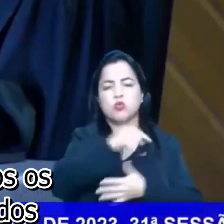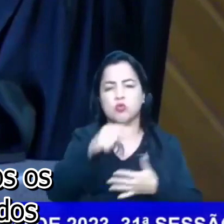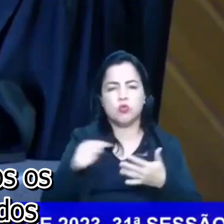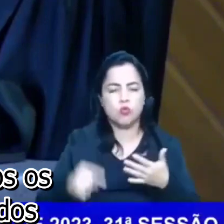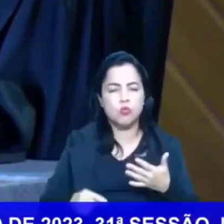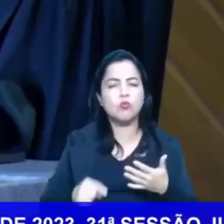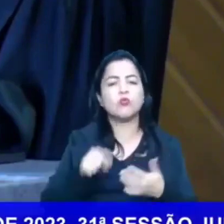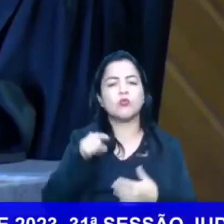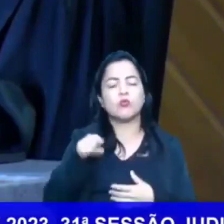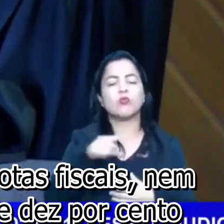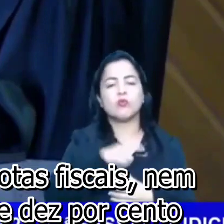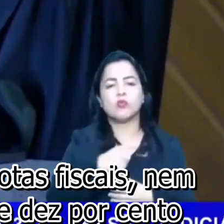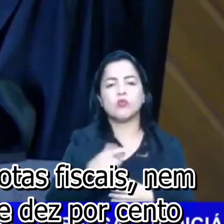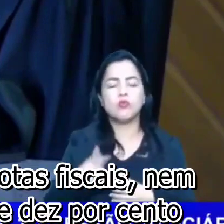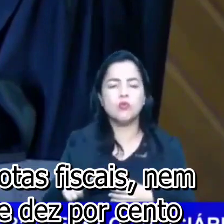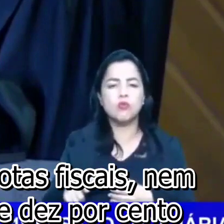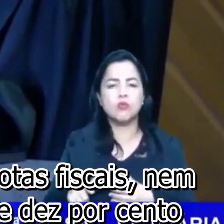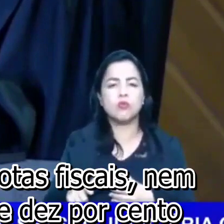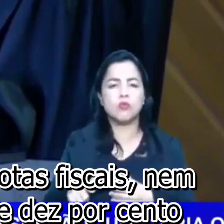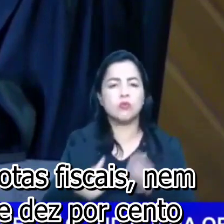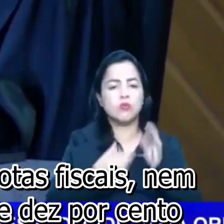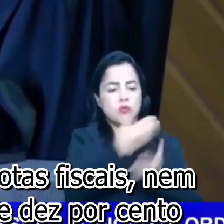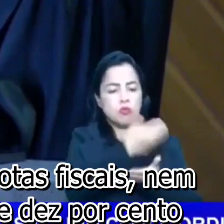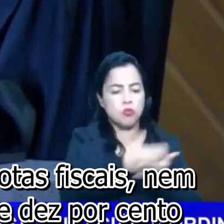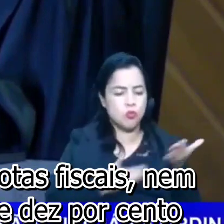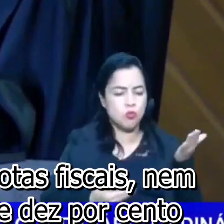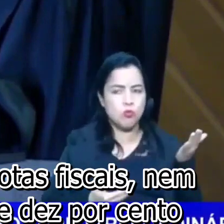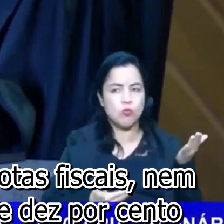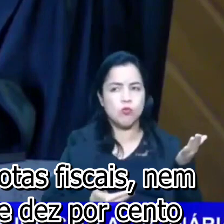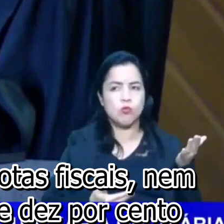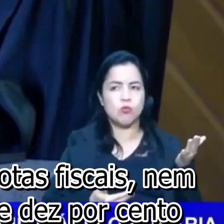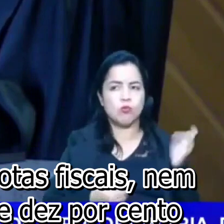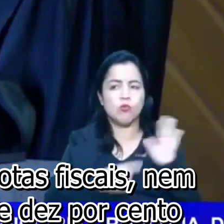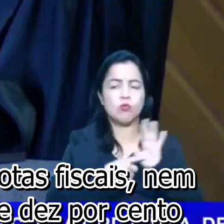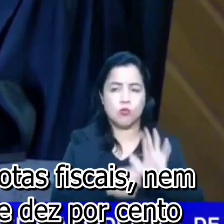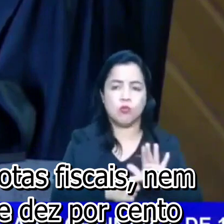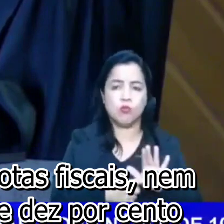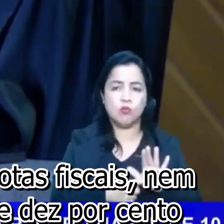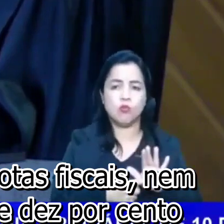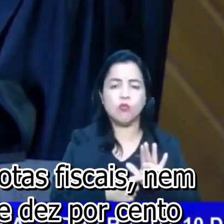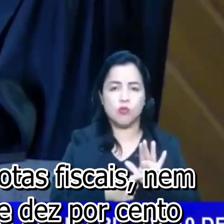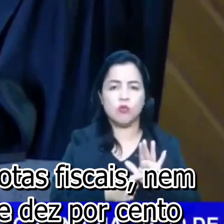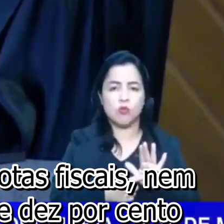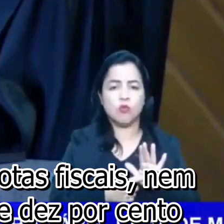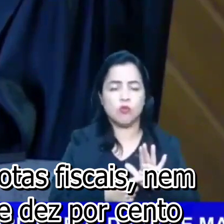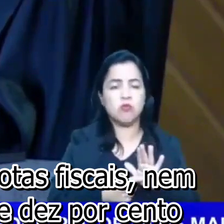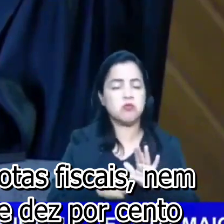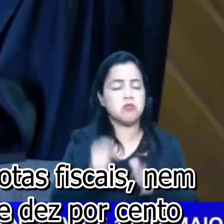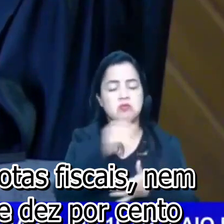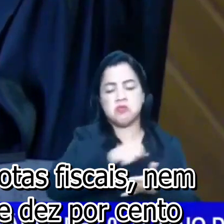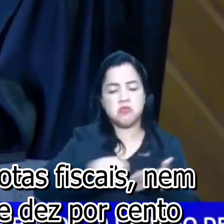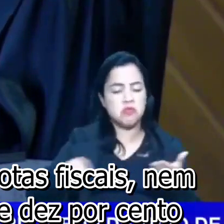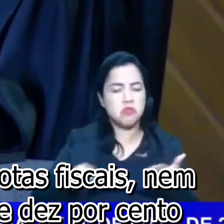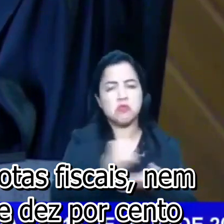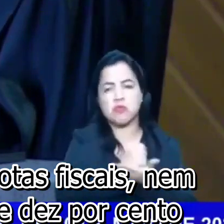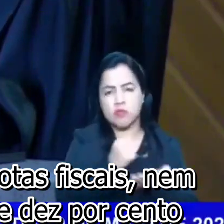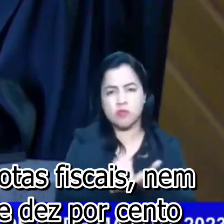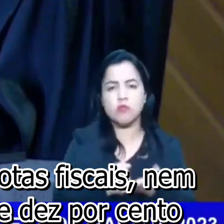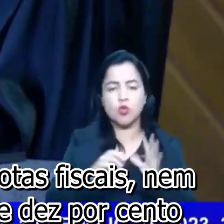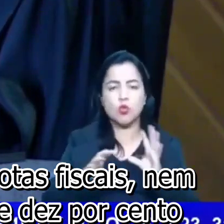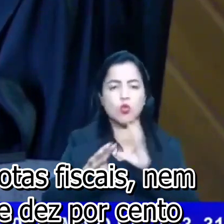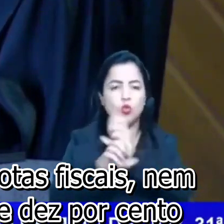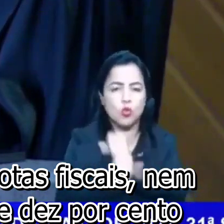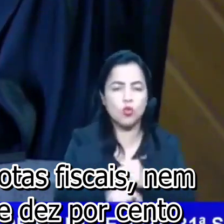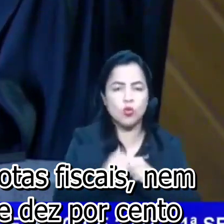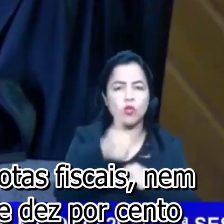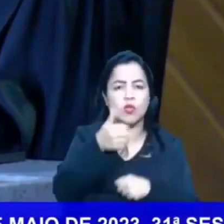identificados e aqueles que não emitiram as respectivas notas fiscais nem assinaram os contratos totalizaram o gasto